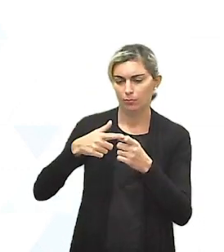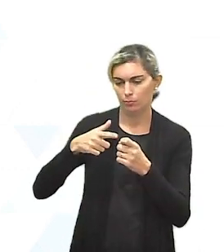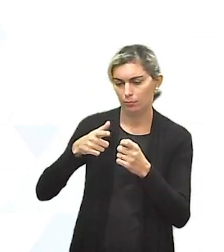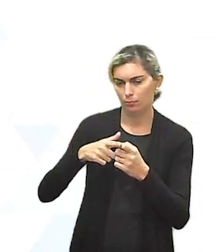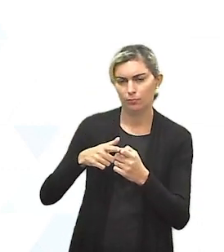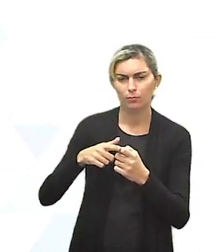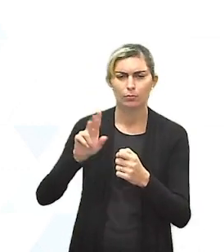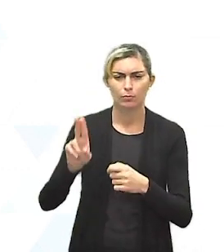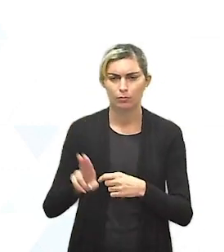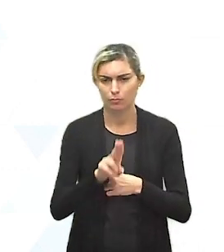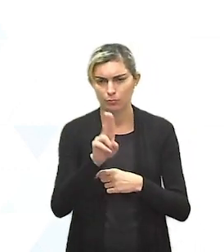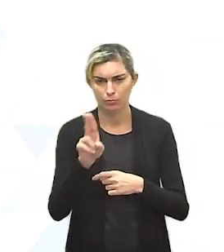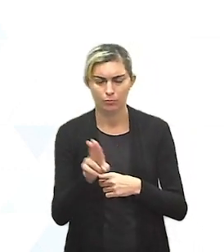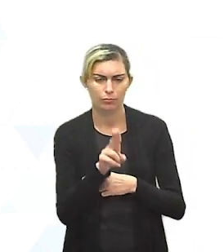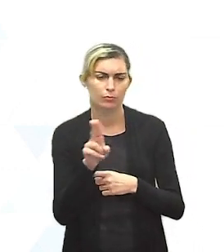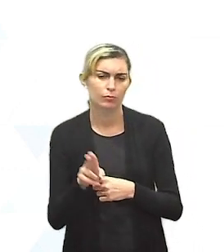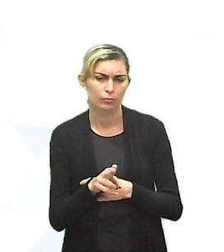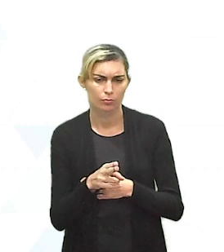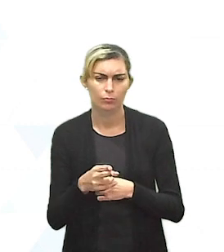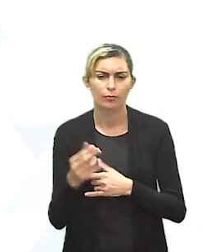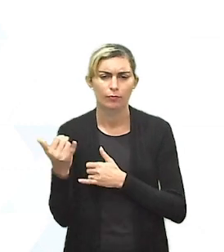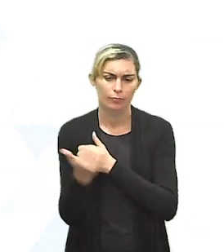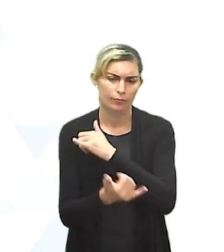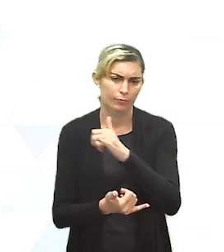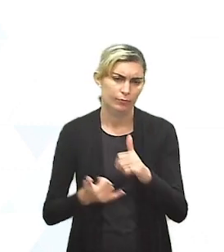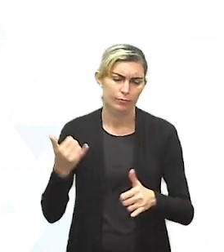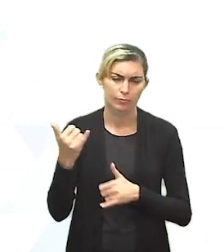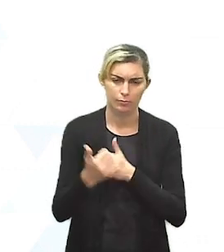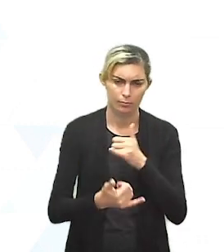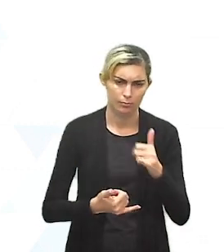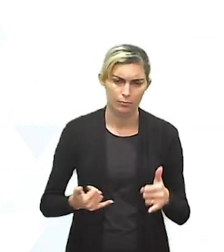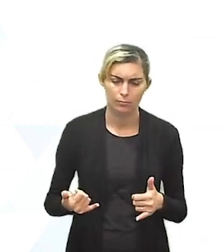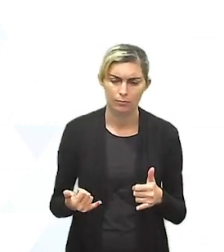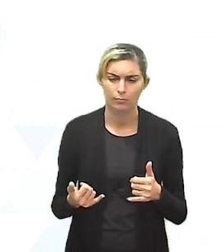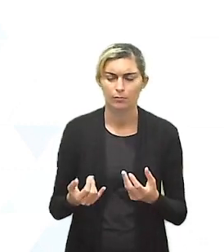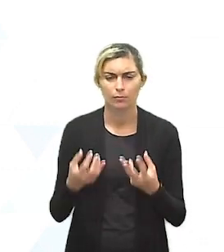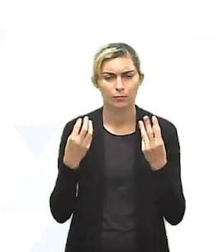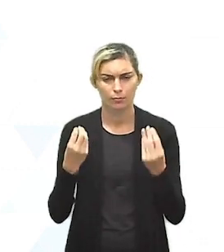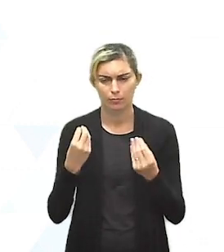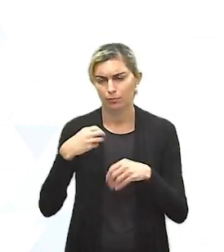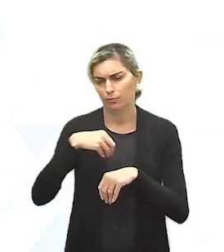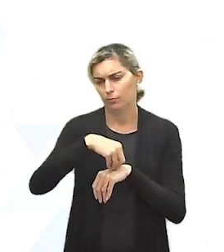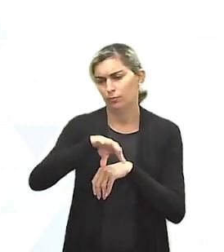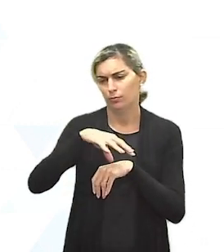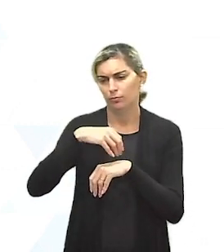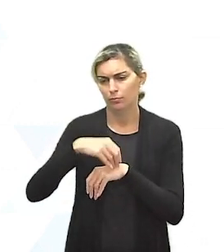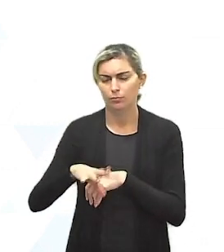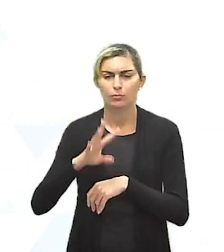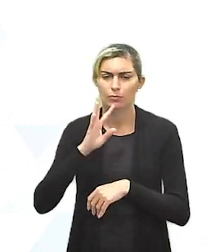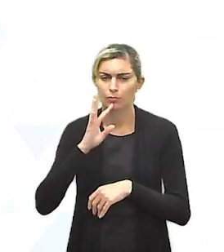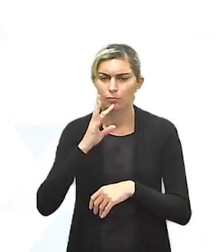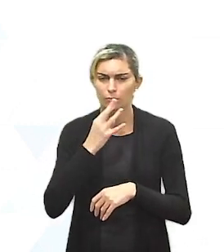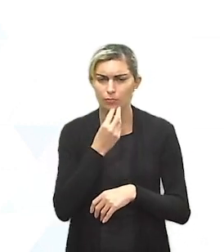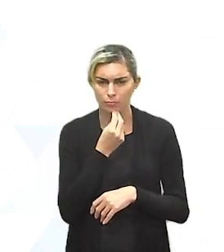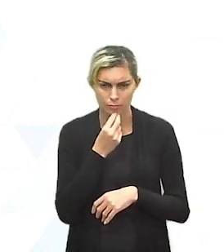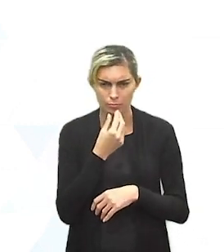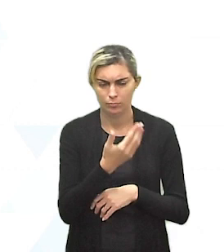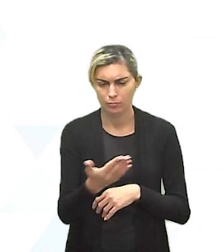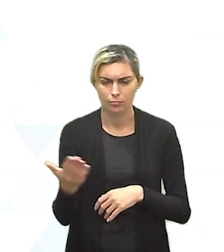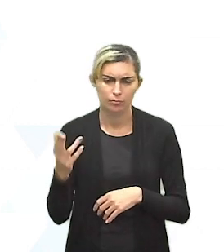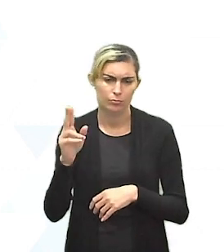se utilizando da informação para transformar em conhecimento, porque ele se